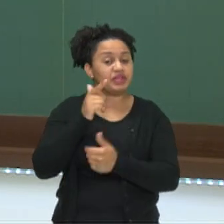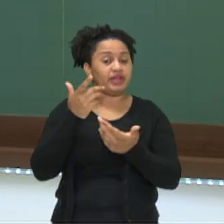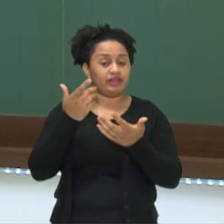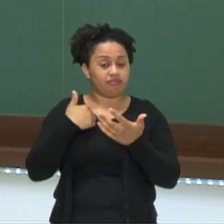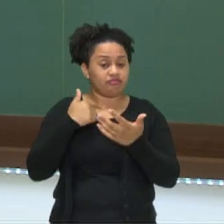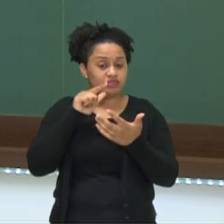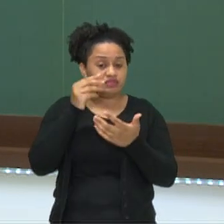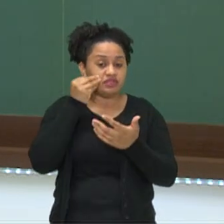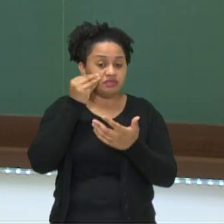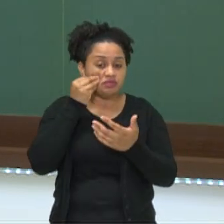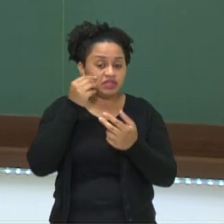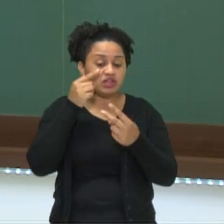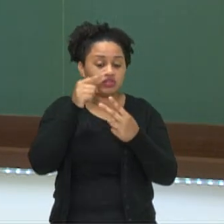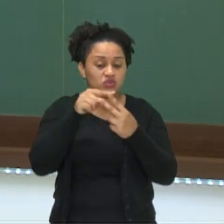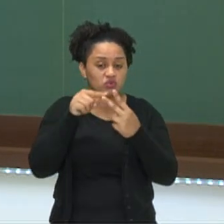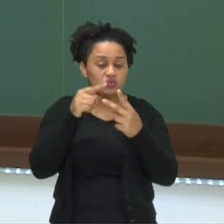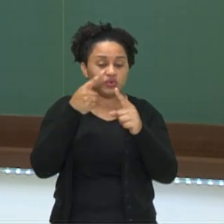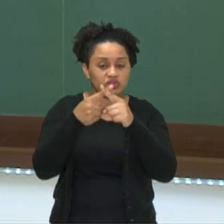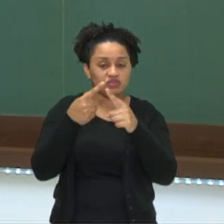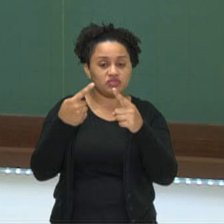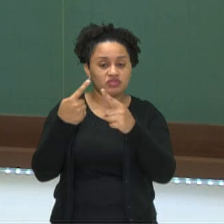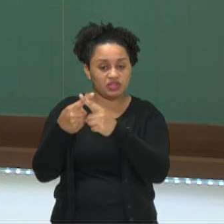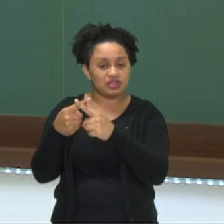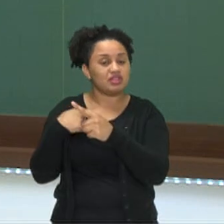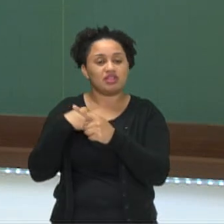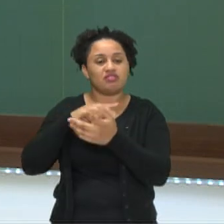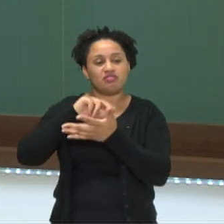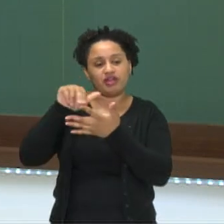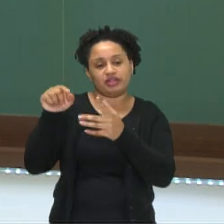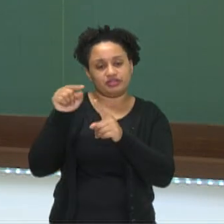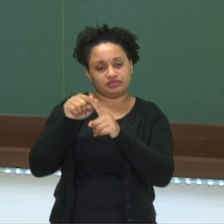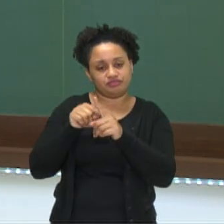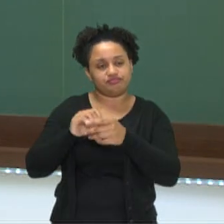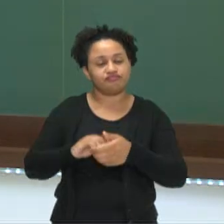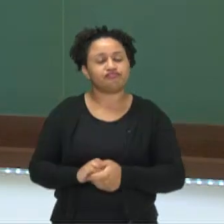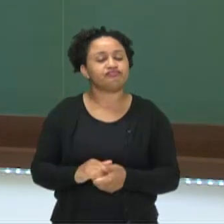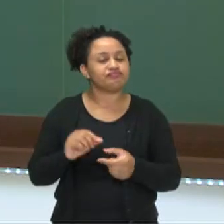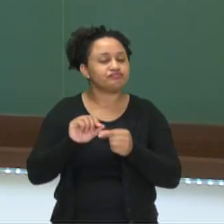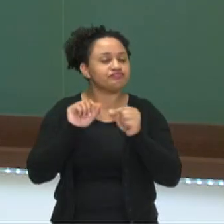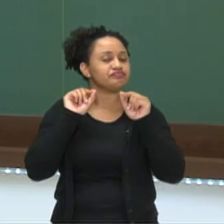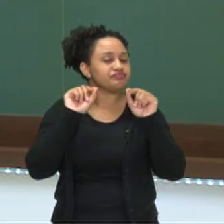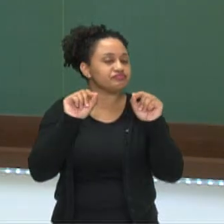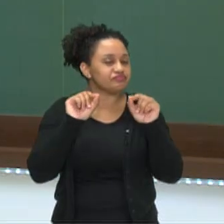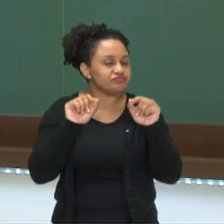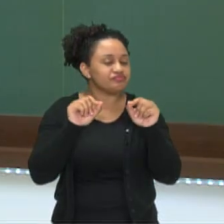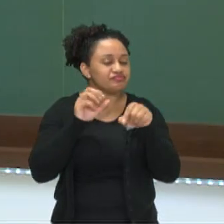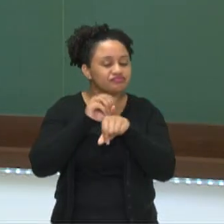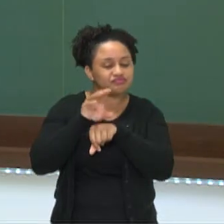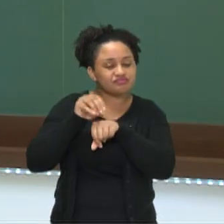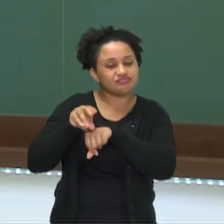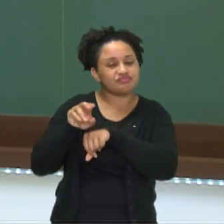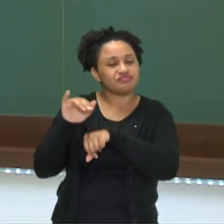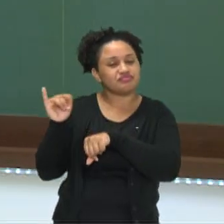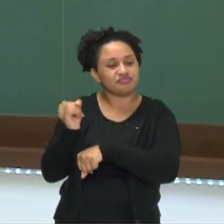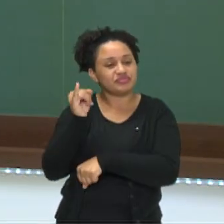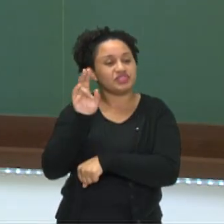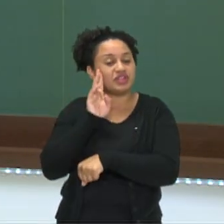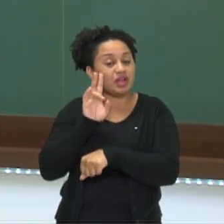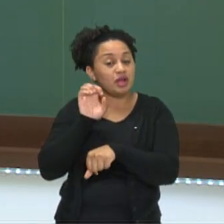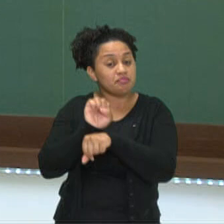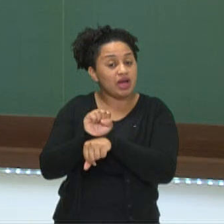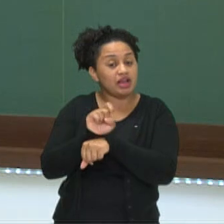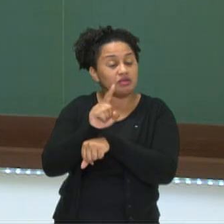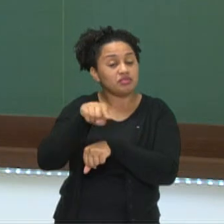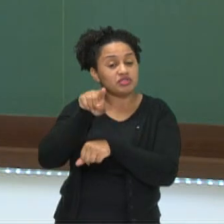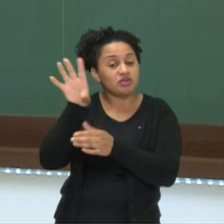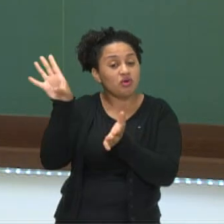tentar apenas 2 vezes e não várias formas. Eu vou fazer o seguinte, como é uma dica bem importante, eu vou parar aqui um pouquinho,